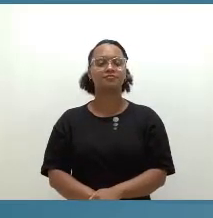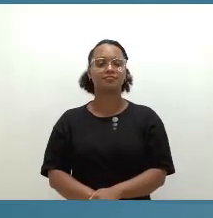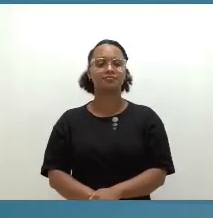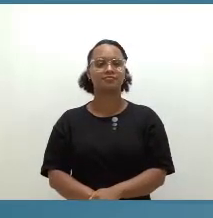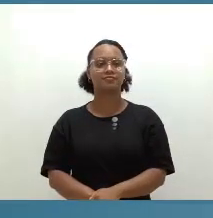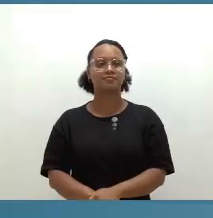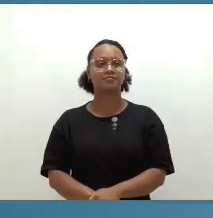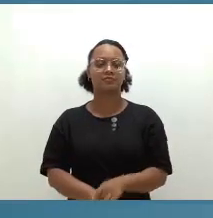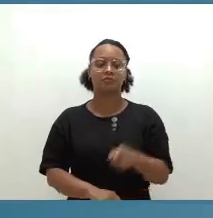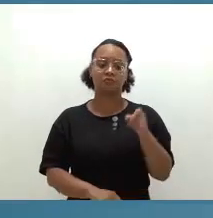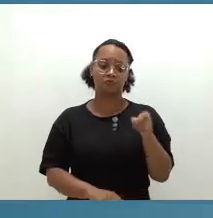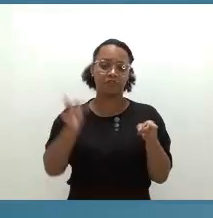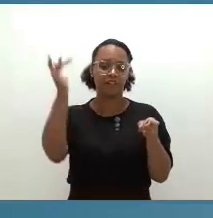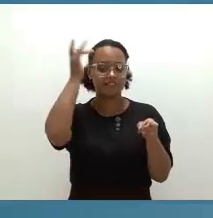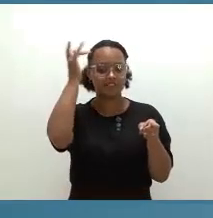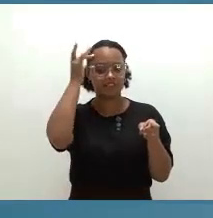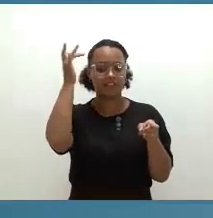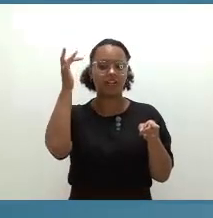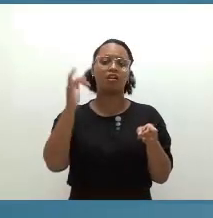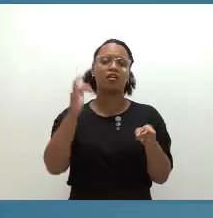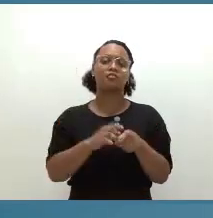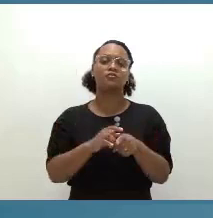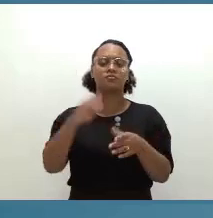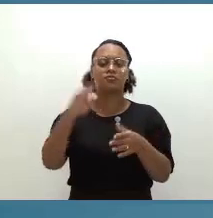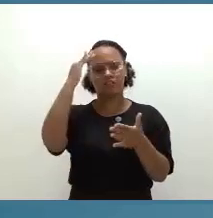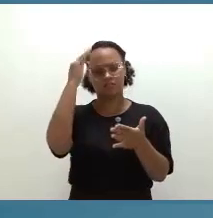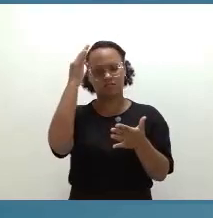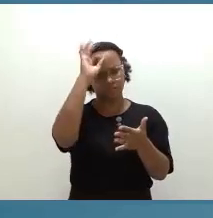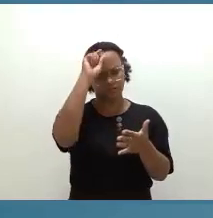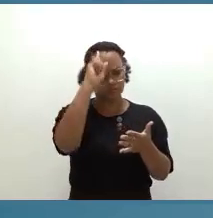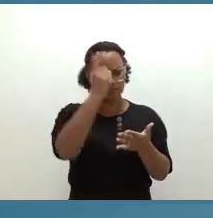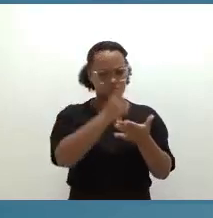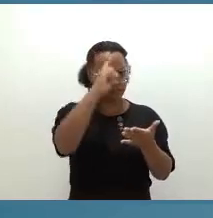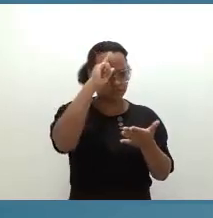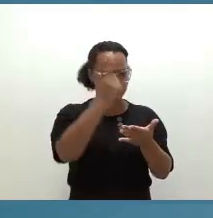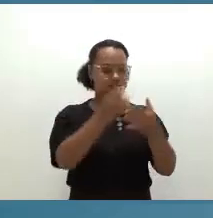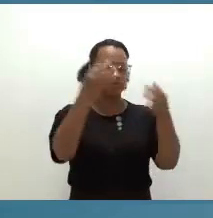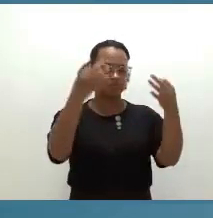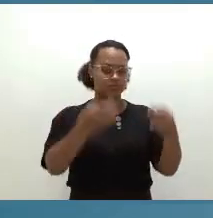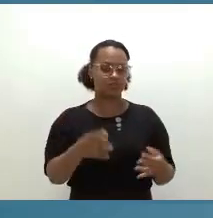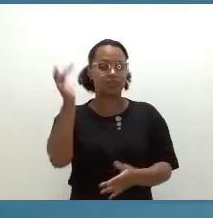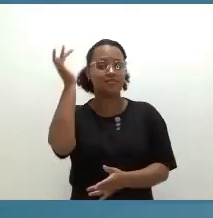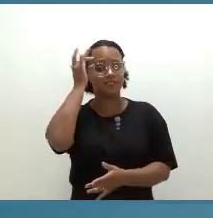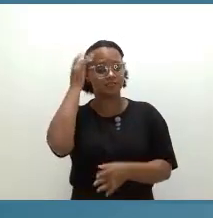muita sabedoria para decidir os coletivos que chegam com as questões.